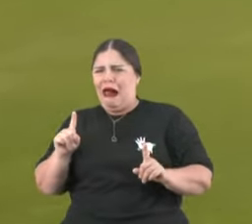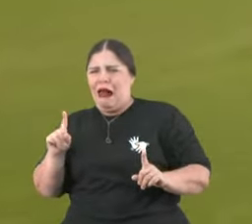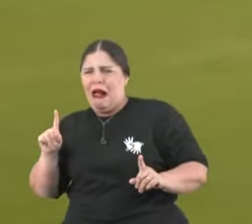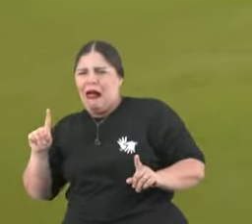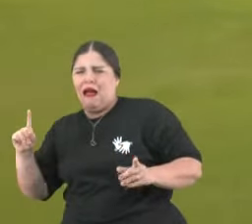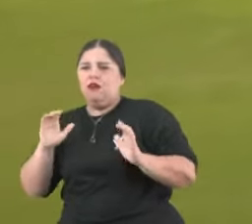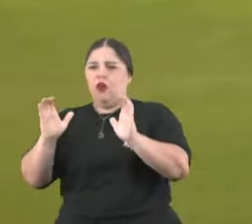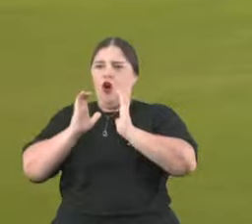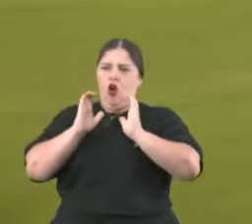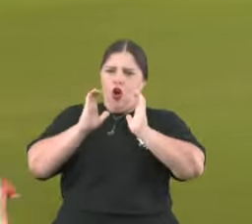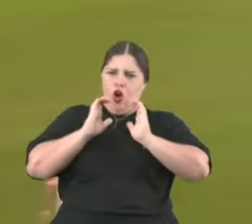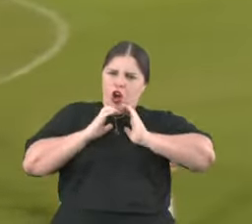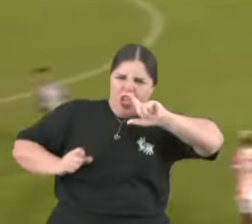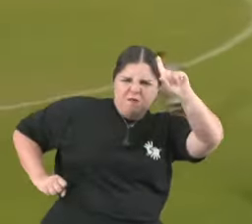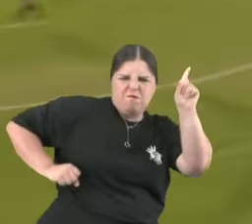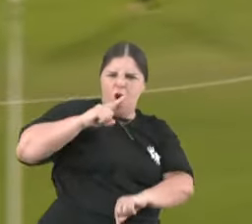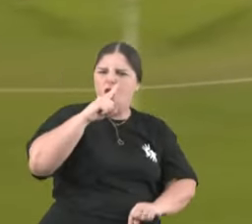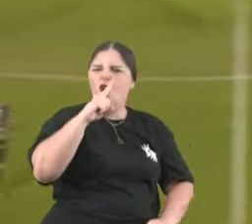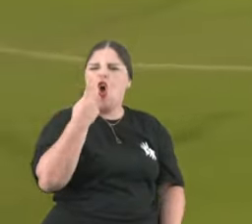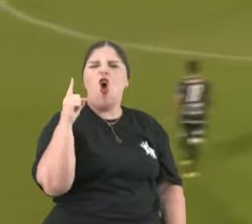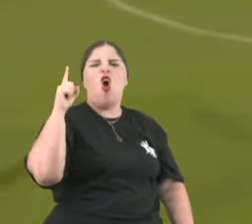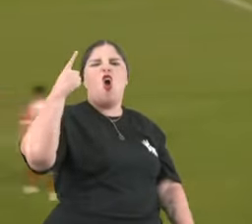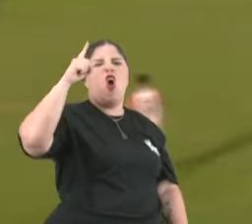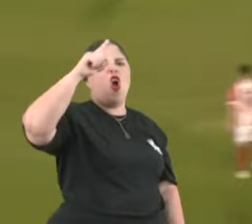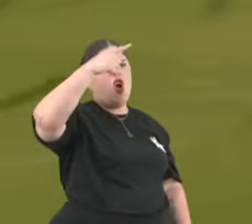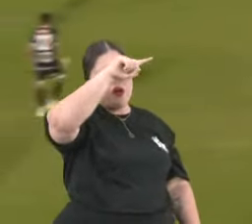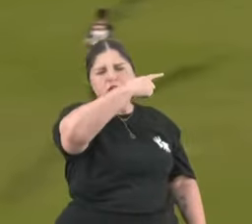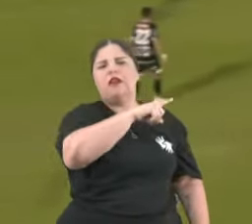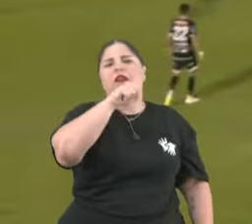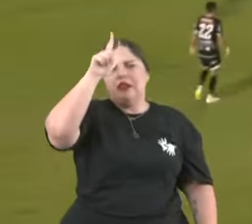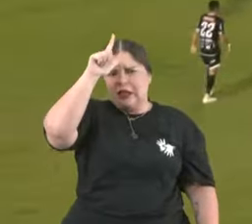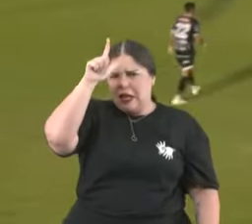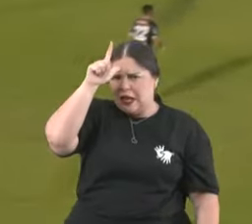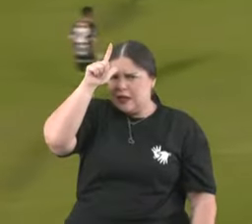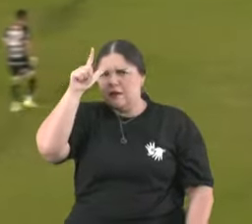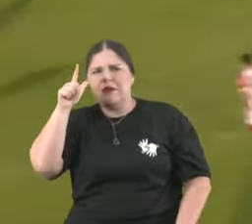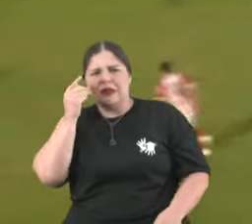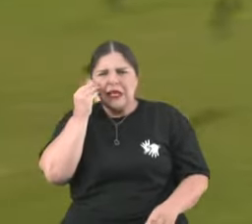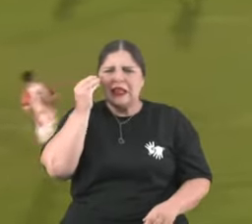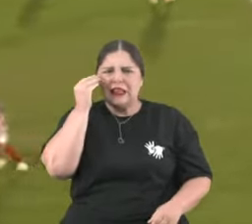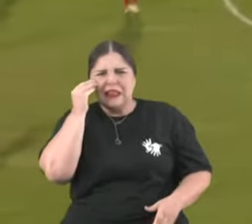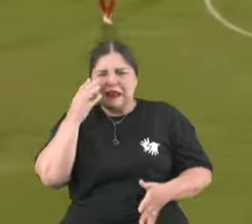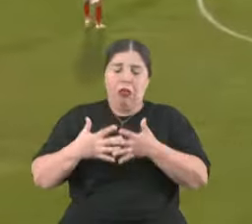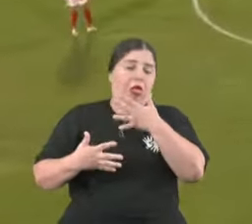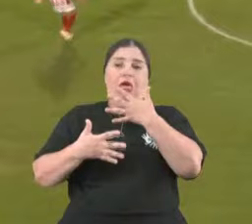aí. Chegou primeiro o alemão, Kellyton tenta atrapalhar, o Albino despacha.